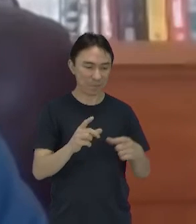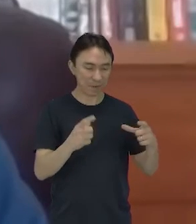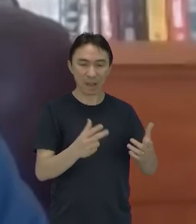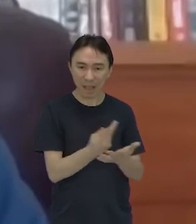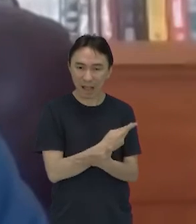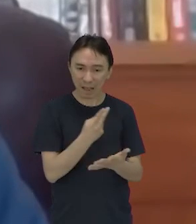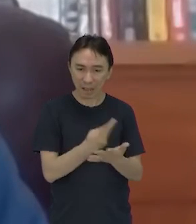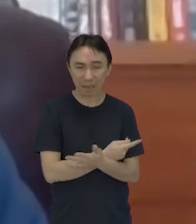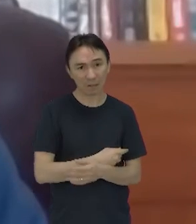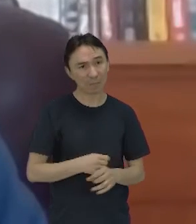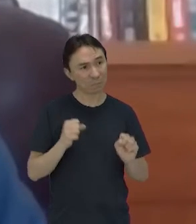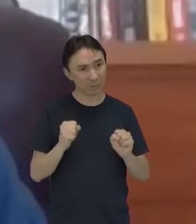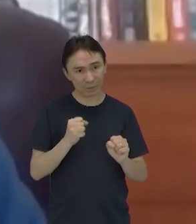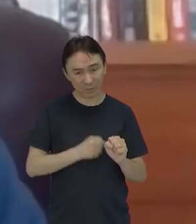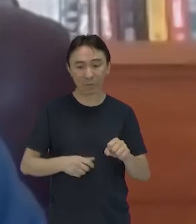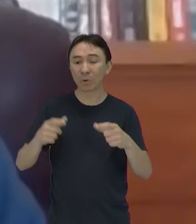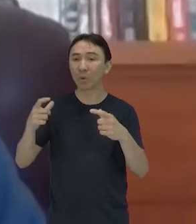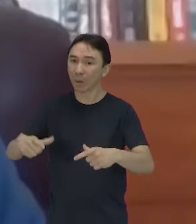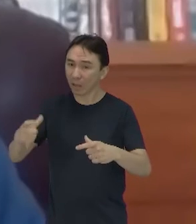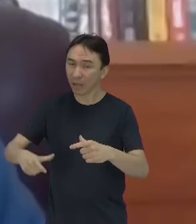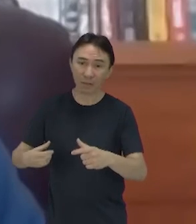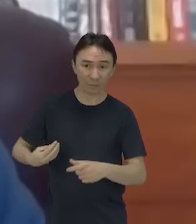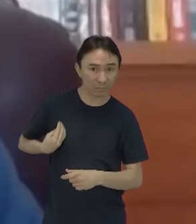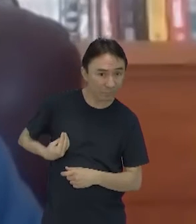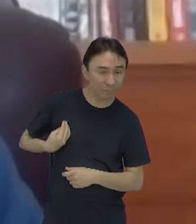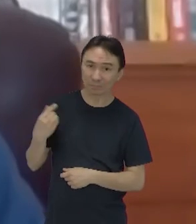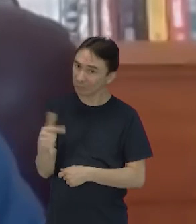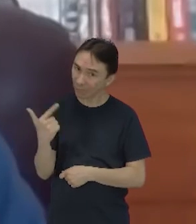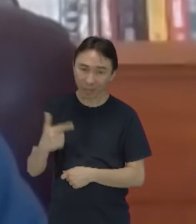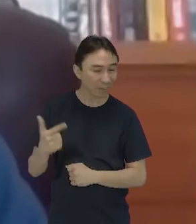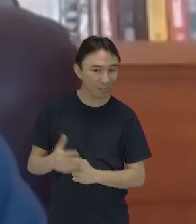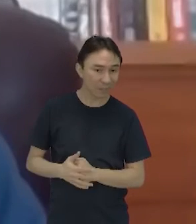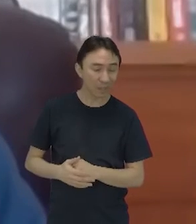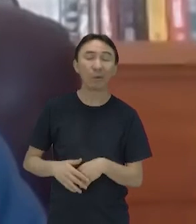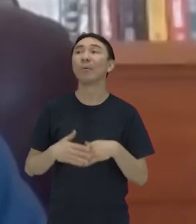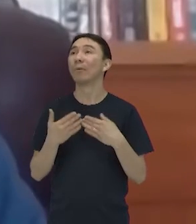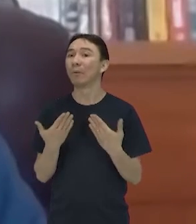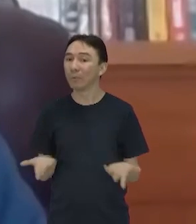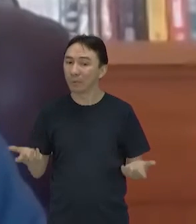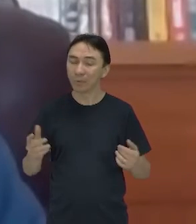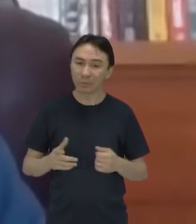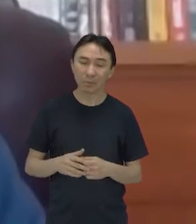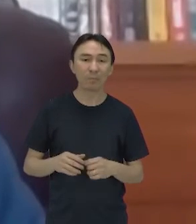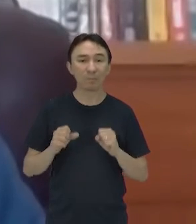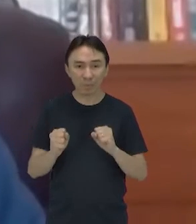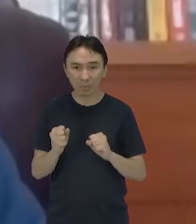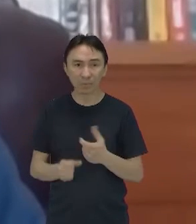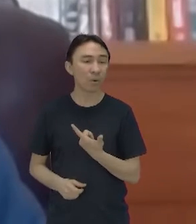um local que não existe, ou você vai mencionar um